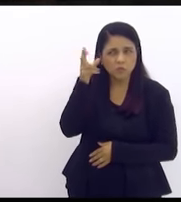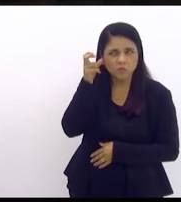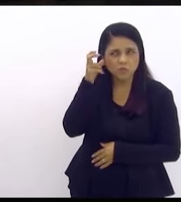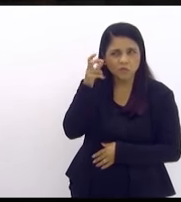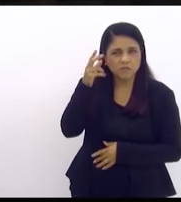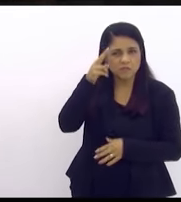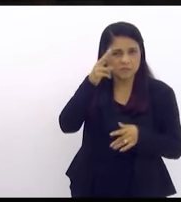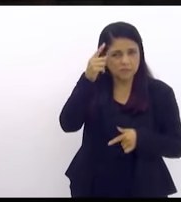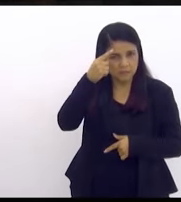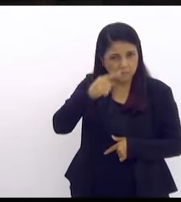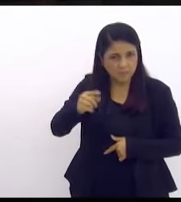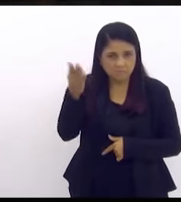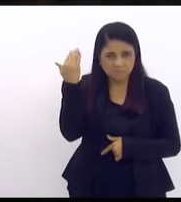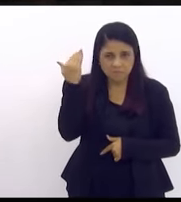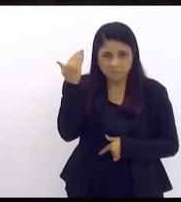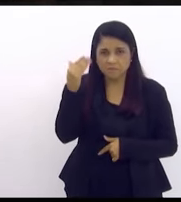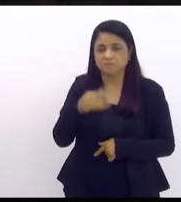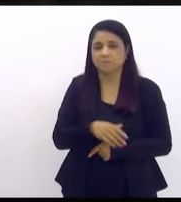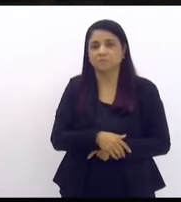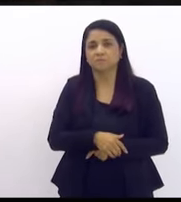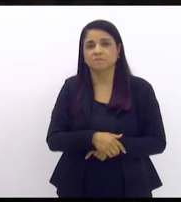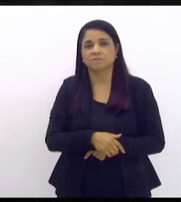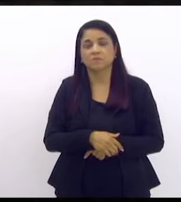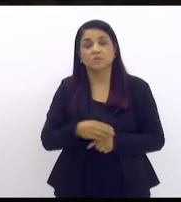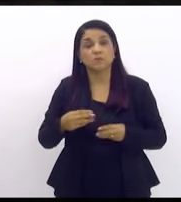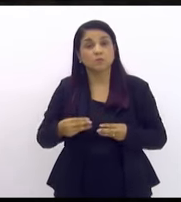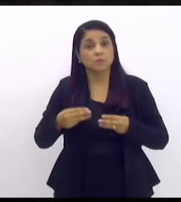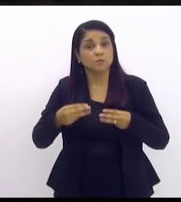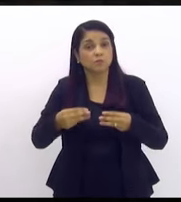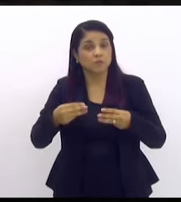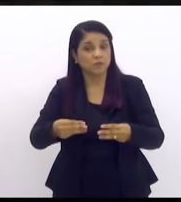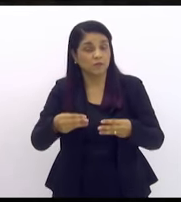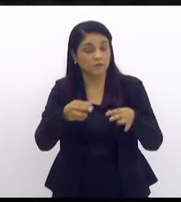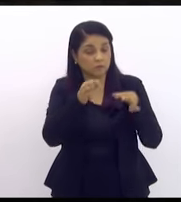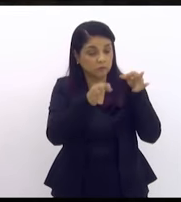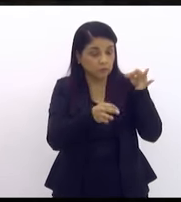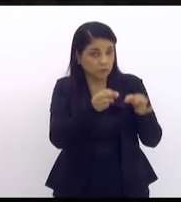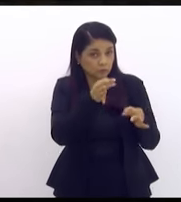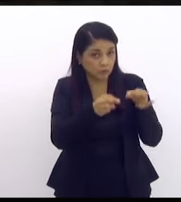semana passada lá do Ministério da Justiça,